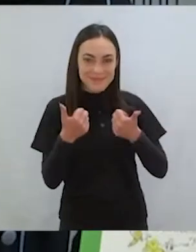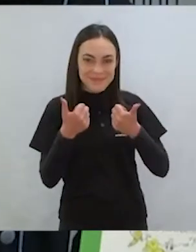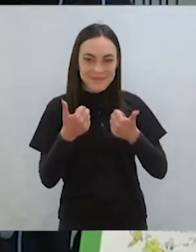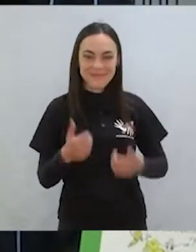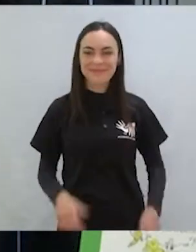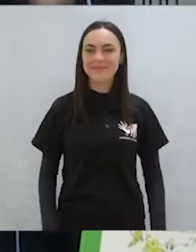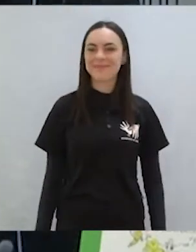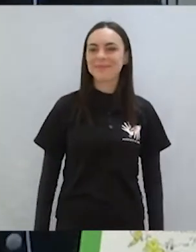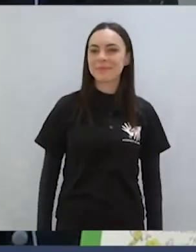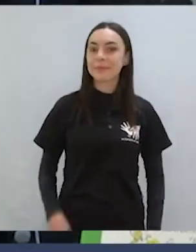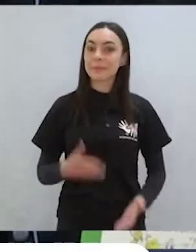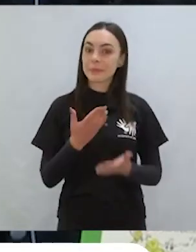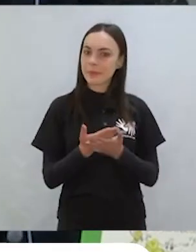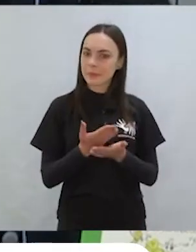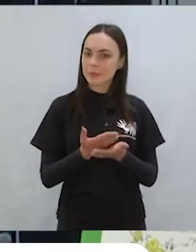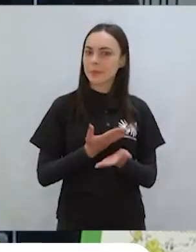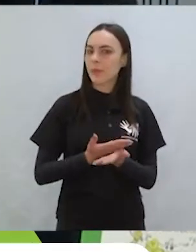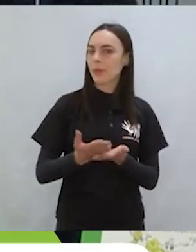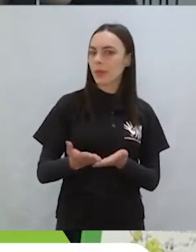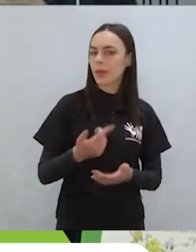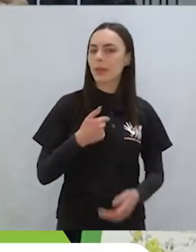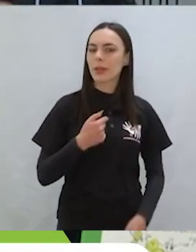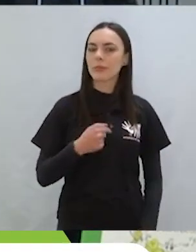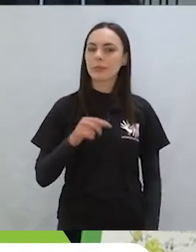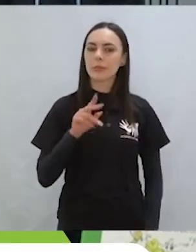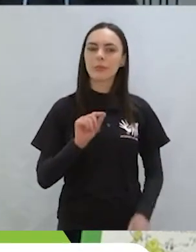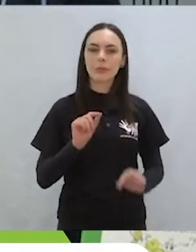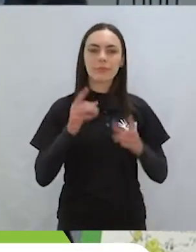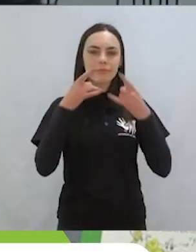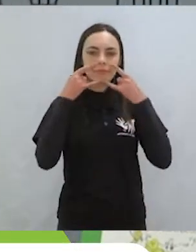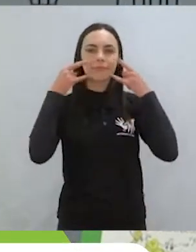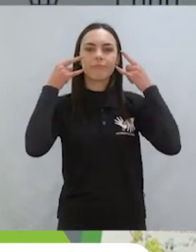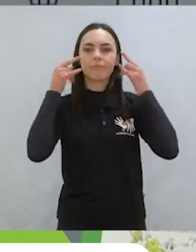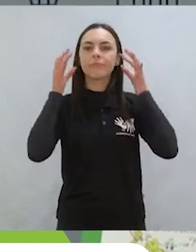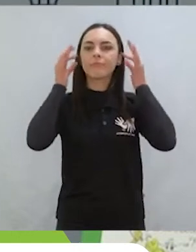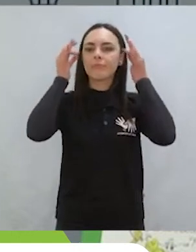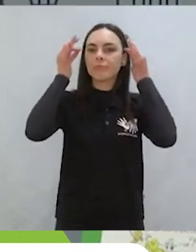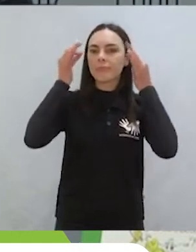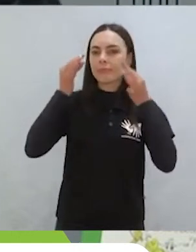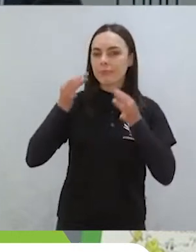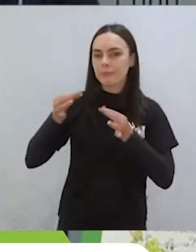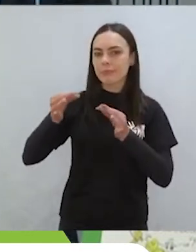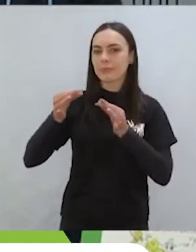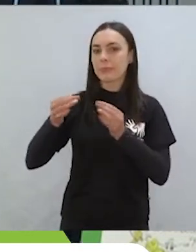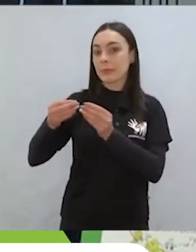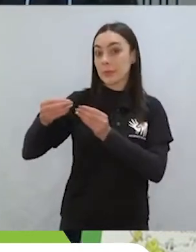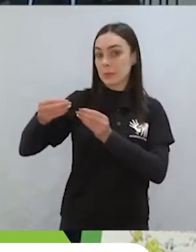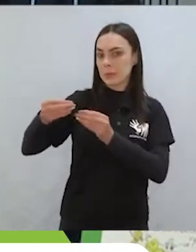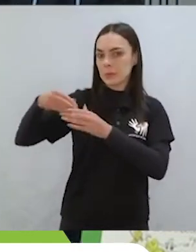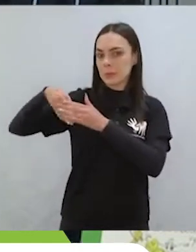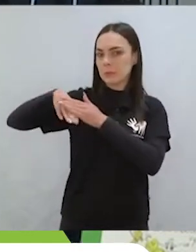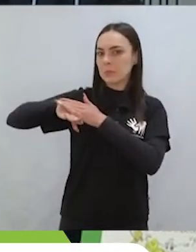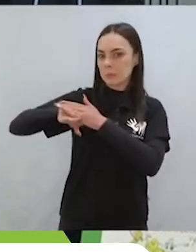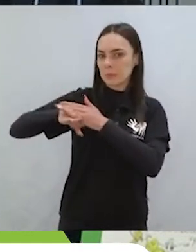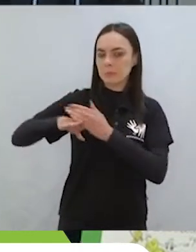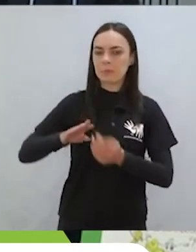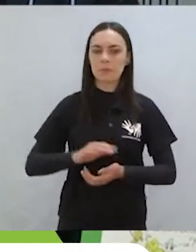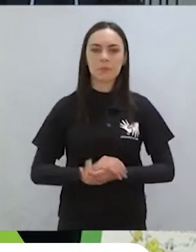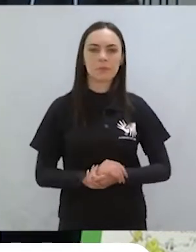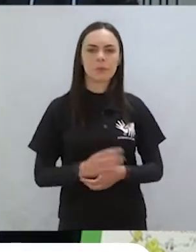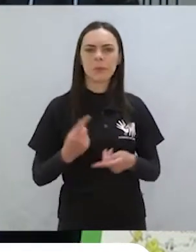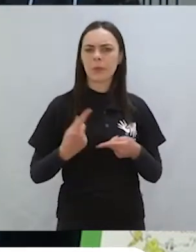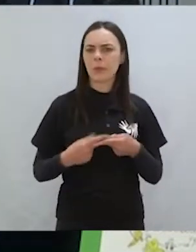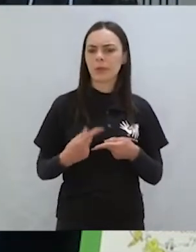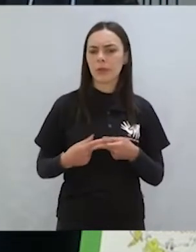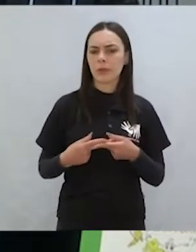Tudo bem? Para começarmos a aula, eu vou tirar a minha máscara, vou colocar num saquinho,